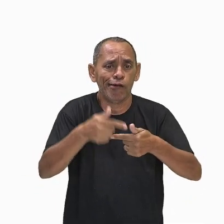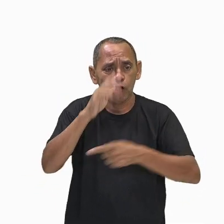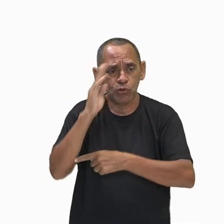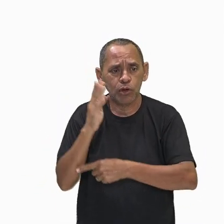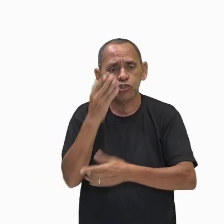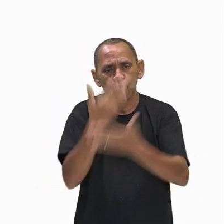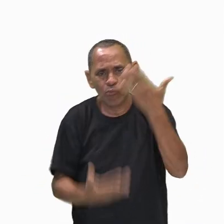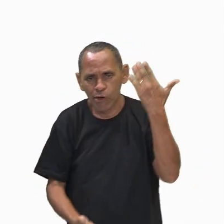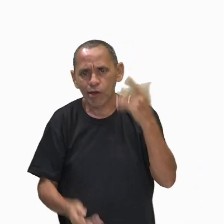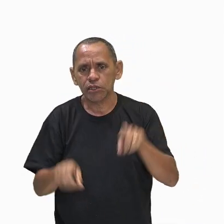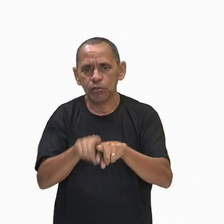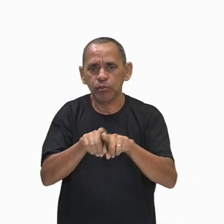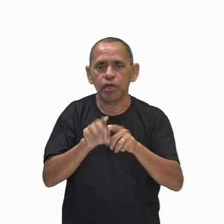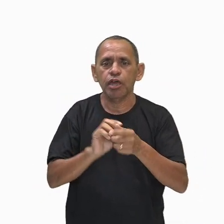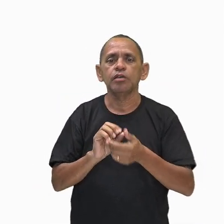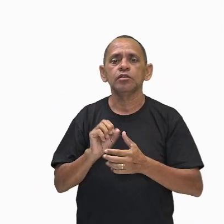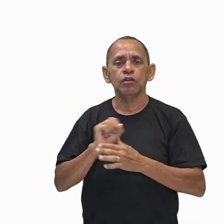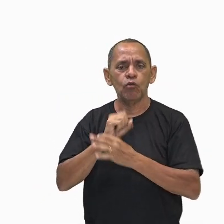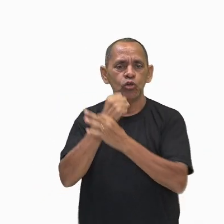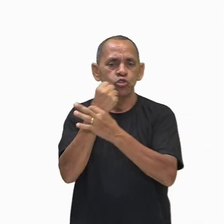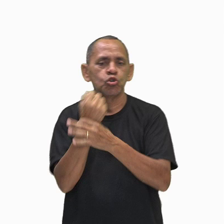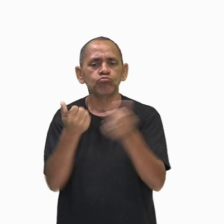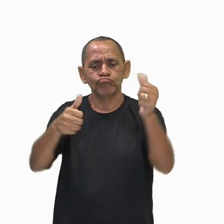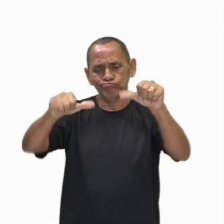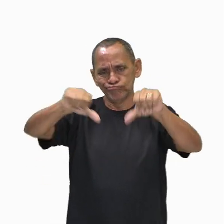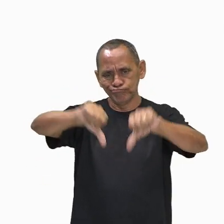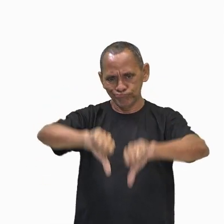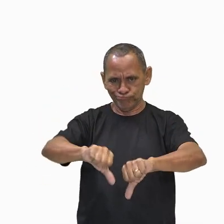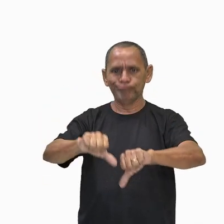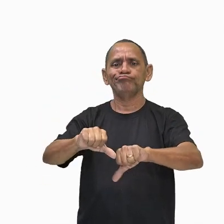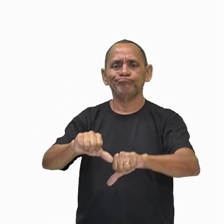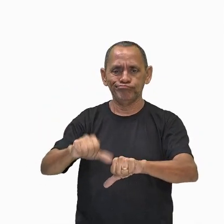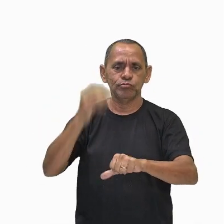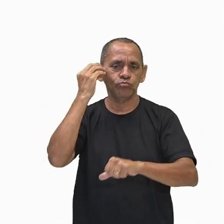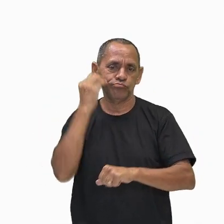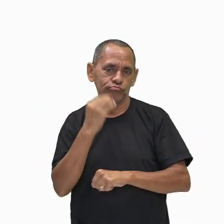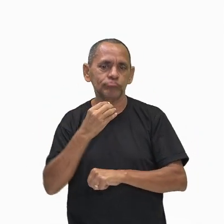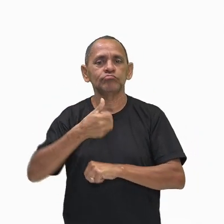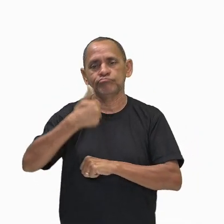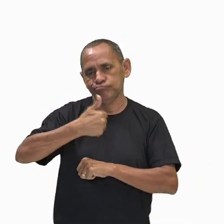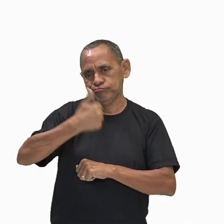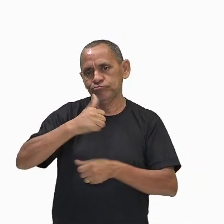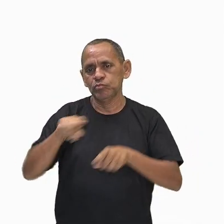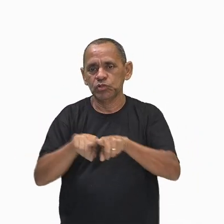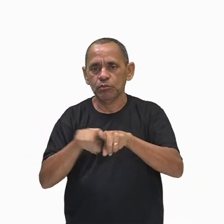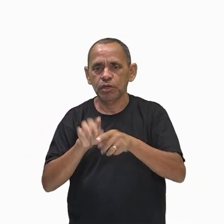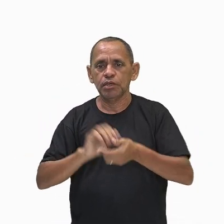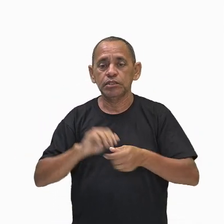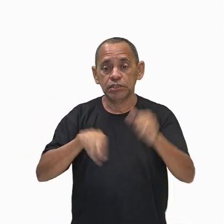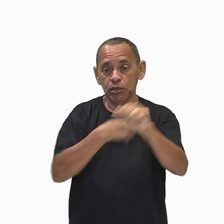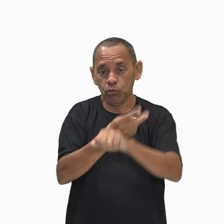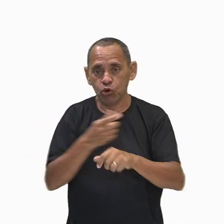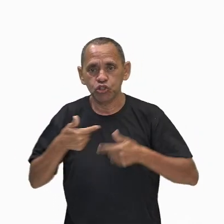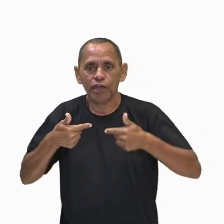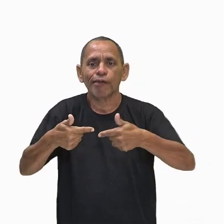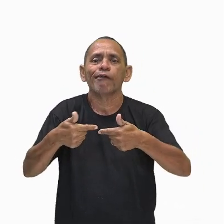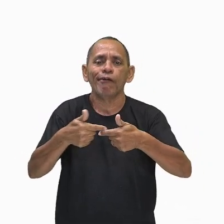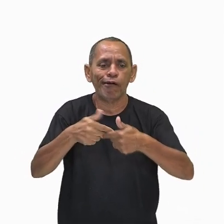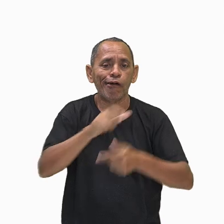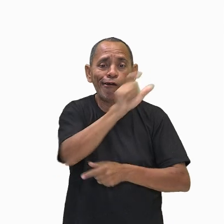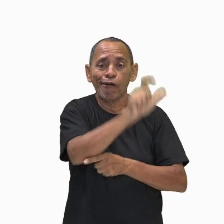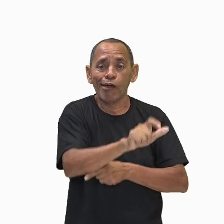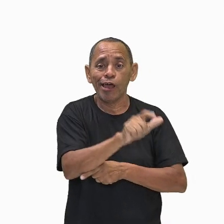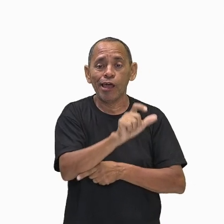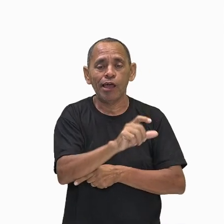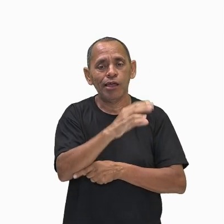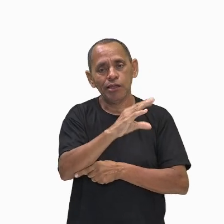econômica e reforçou a imagem negativa do Pedro I. Logo, então, após a guerra, né, a Cisplatina, ela se torna, então,